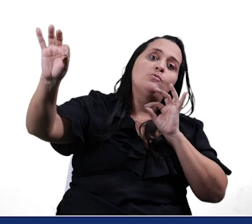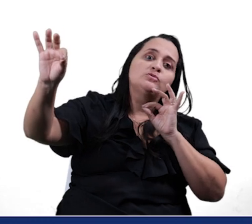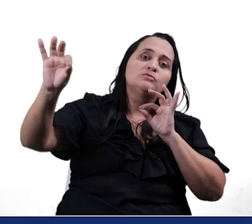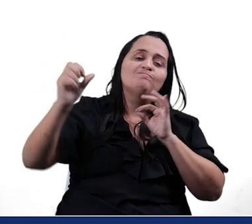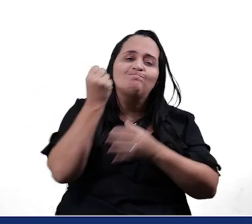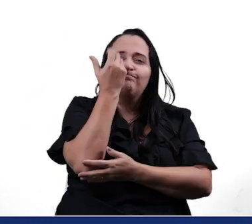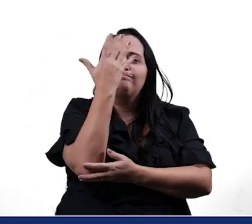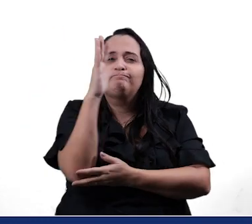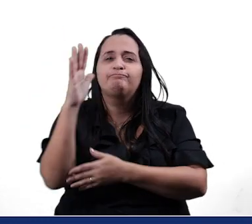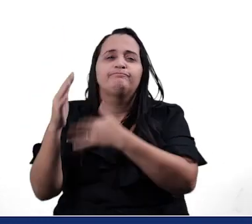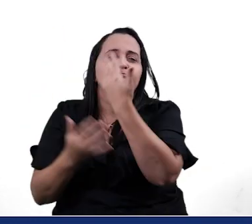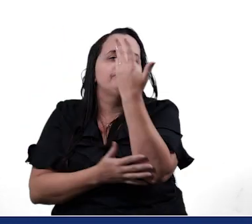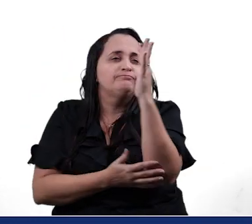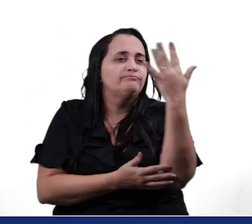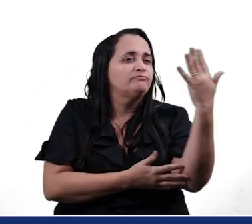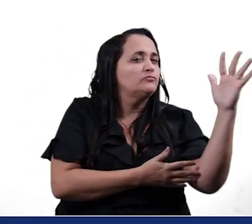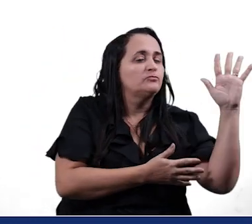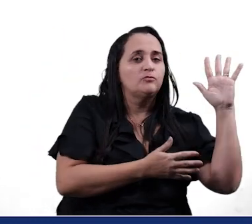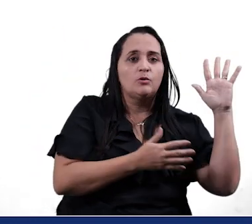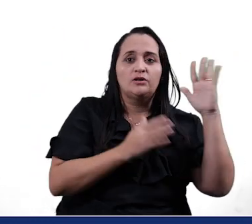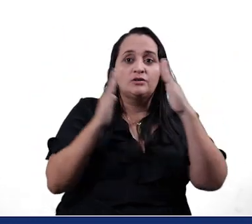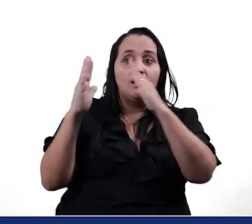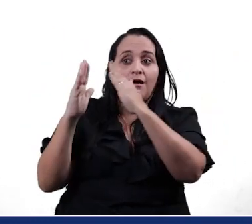e bem distante da casa de Chapeuzinho.